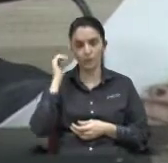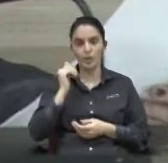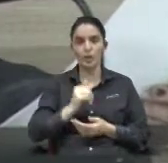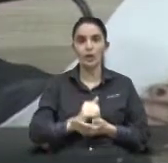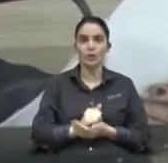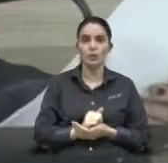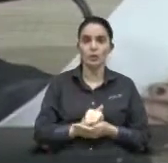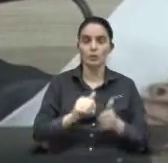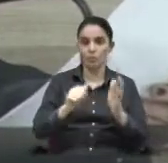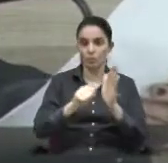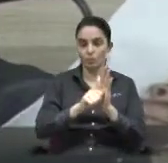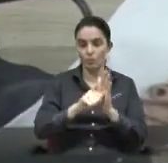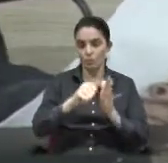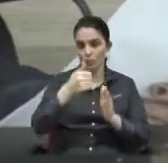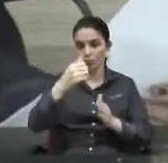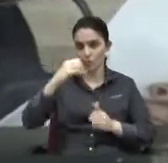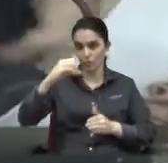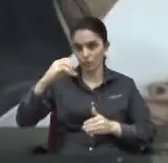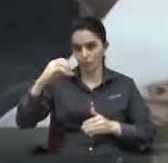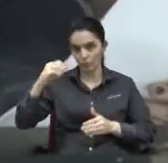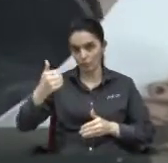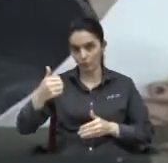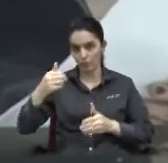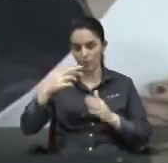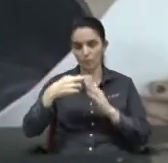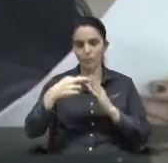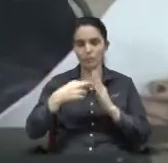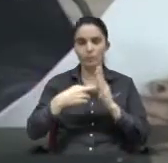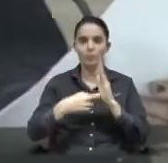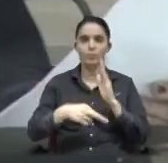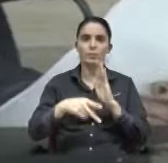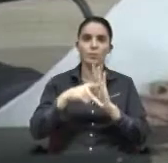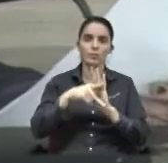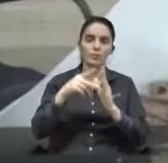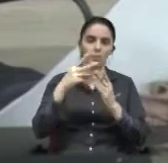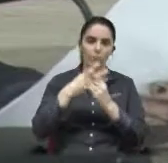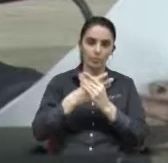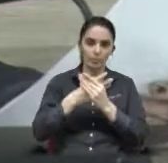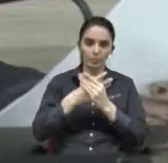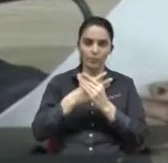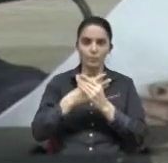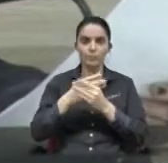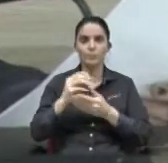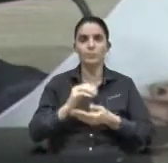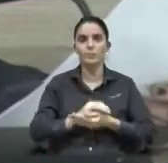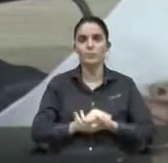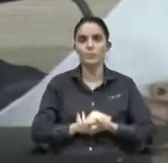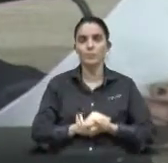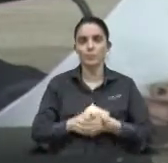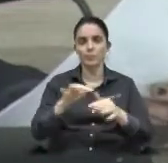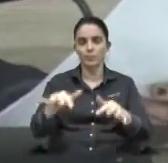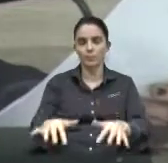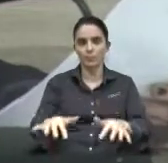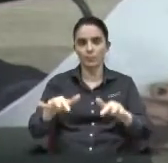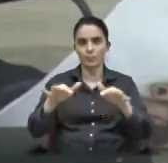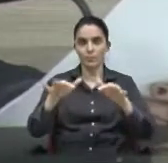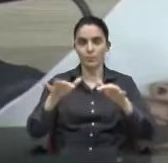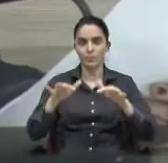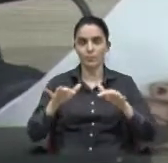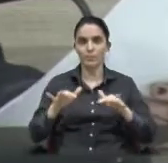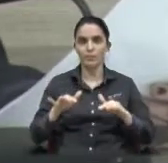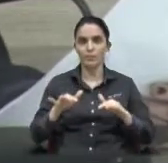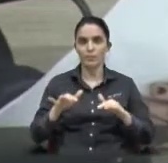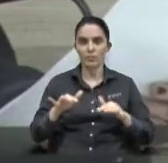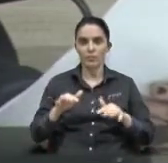prelecionada no artigo 191 do Regimento Interno da Câmara Municipal de Limeira. Plenário